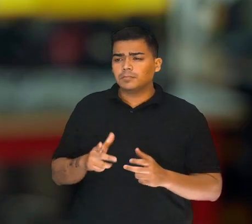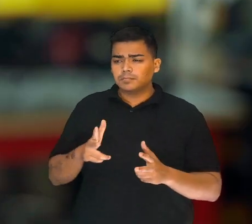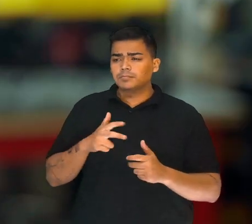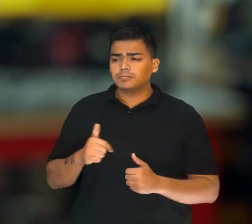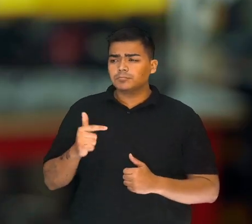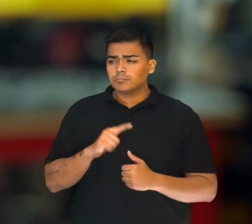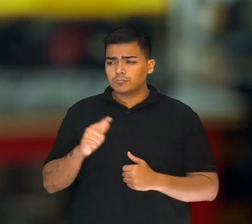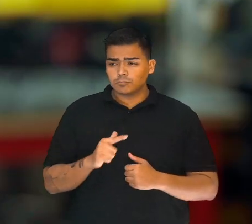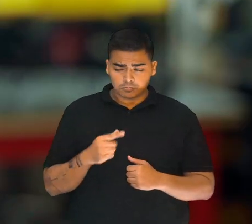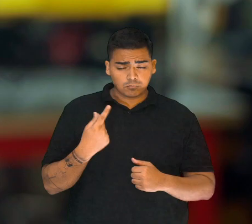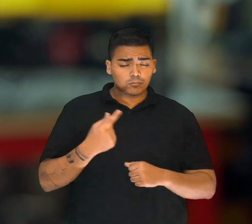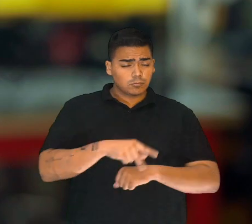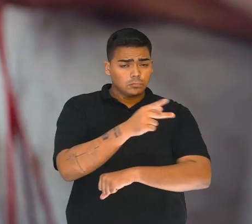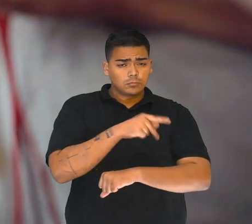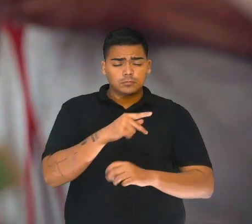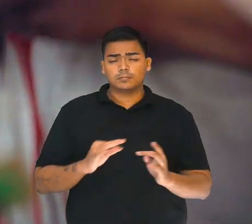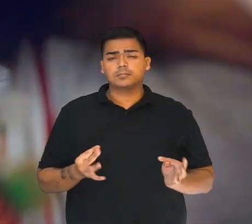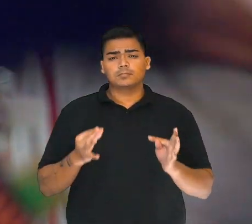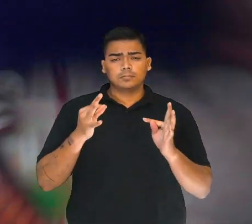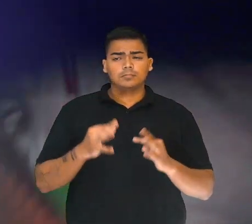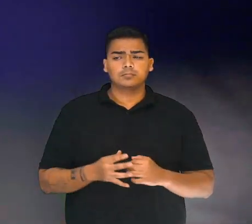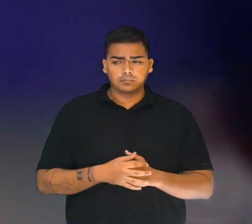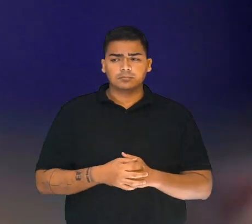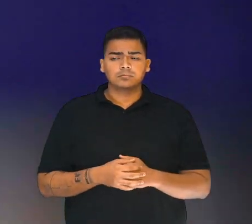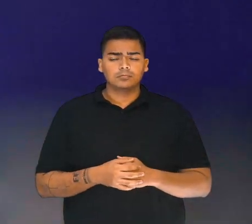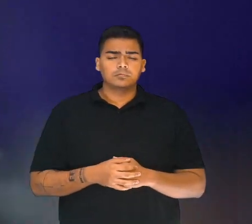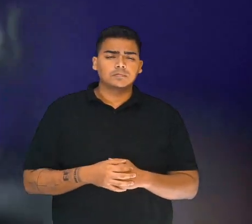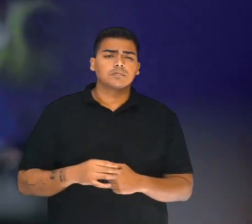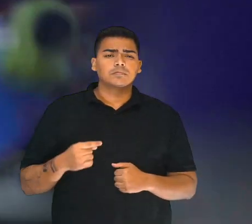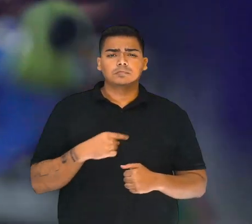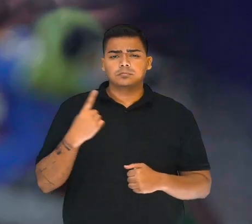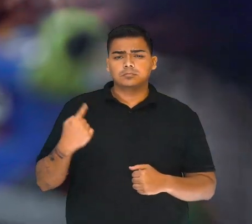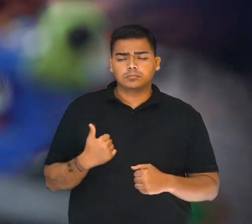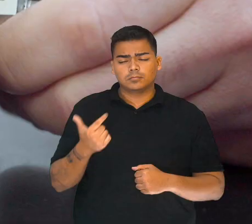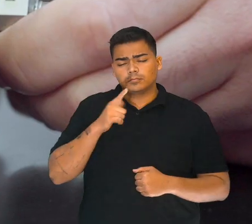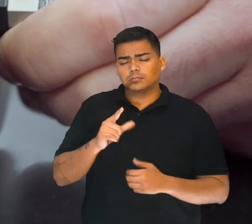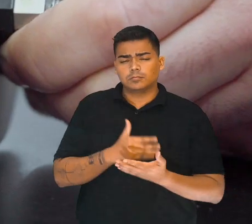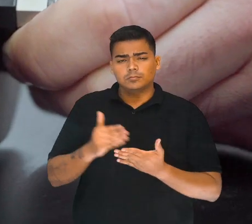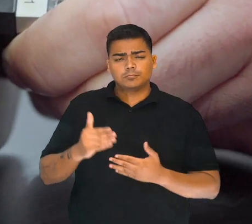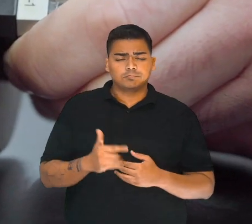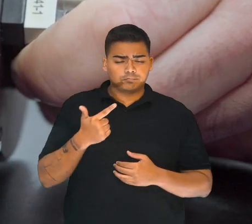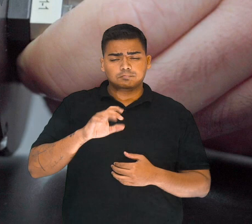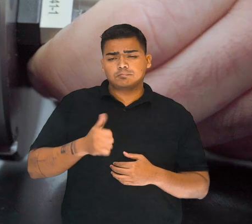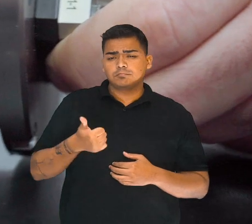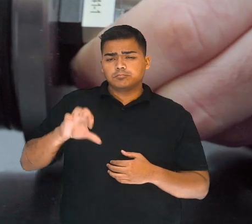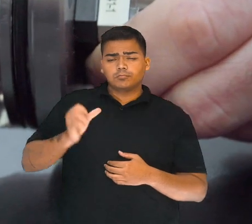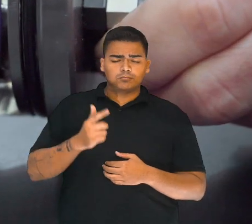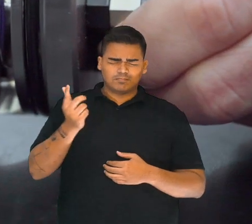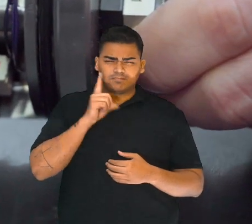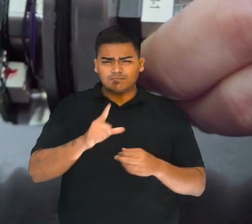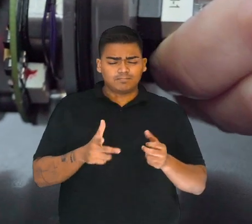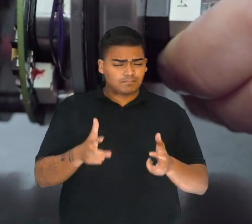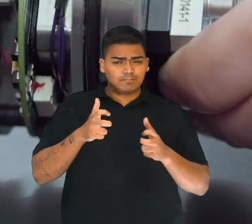programa, então, de incubação aqui do Parque Tecnológico, então a gente aplicou para esse edital e conseguimos passar em 2019. A gente viu